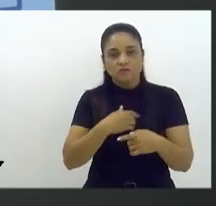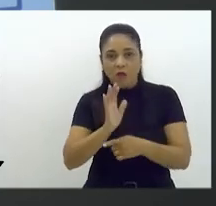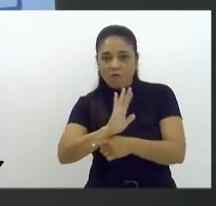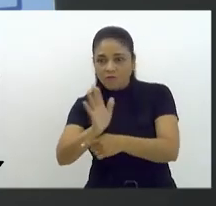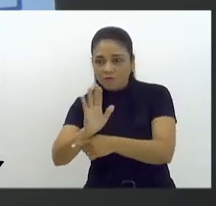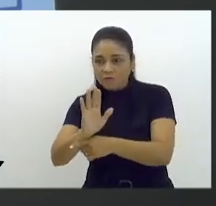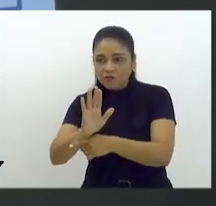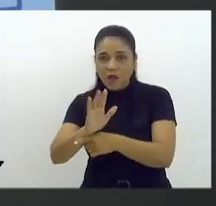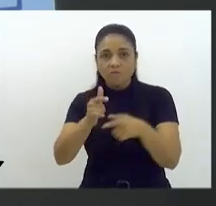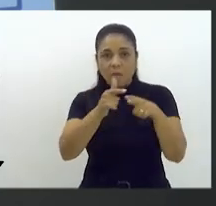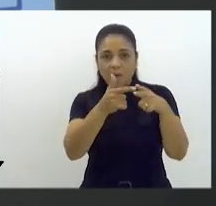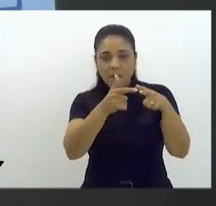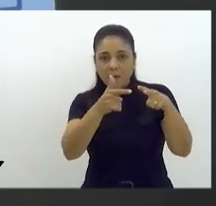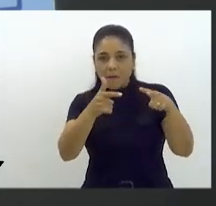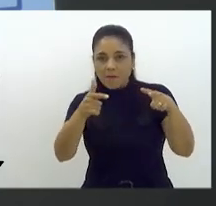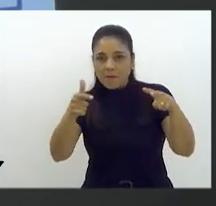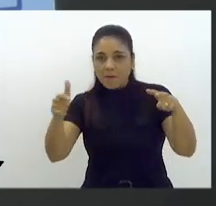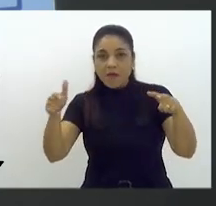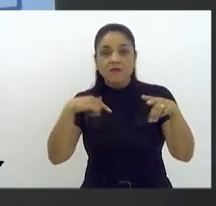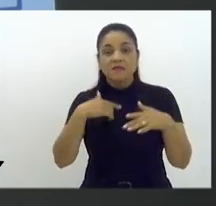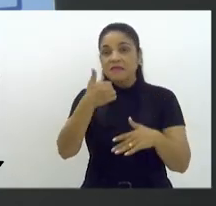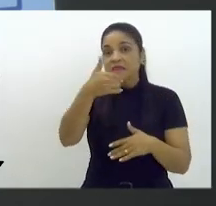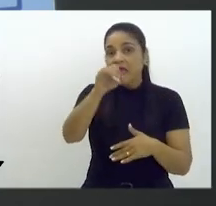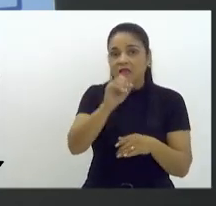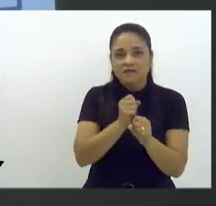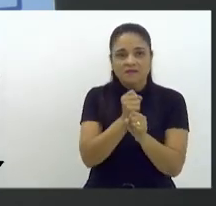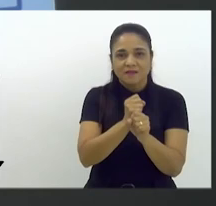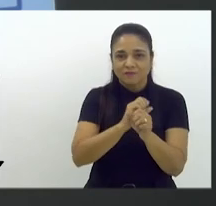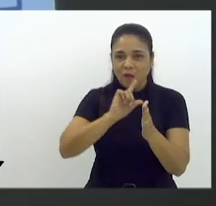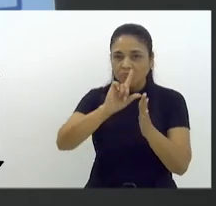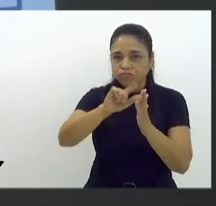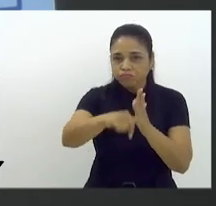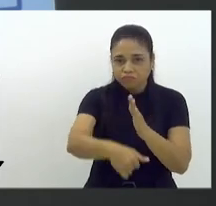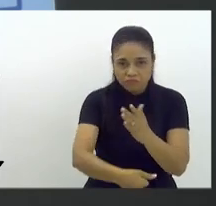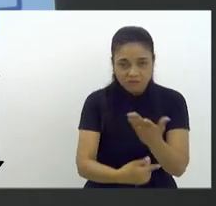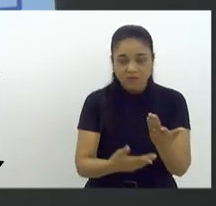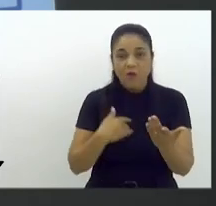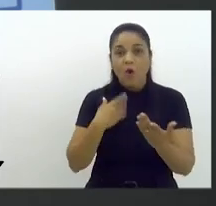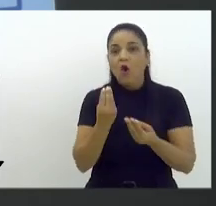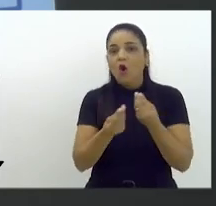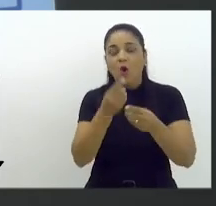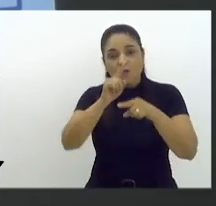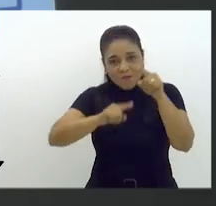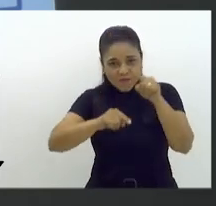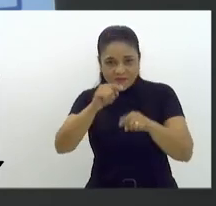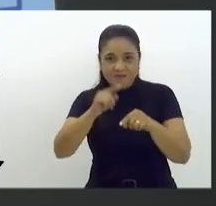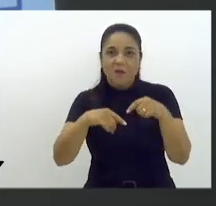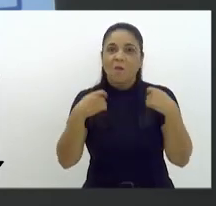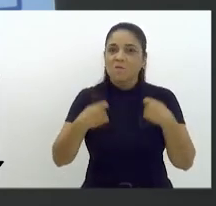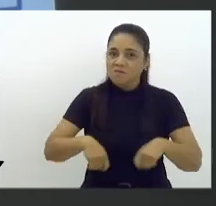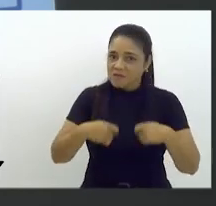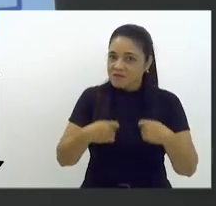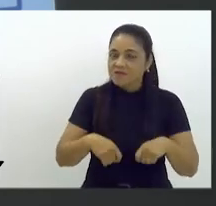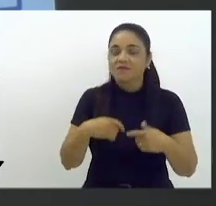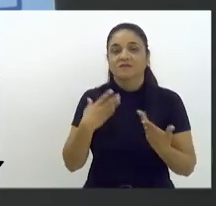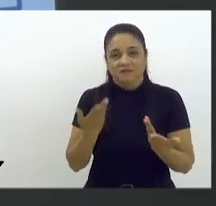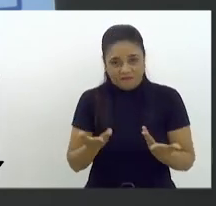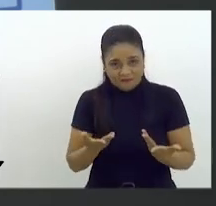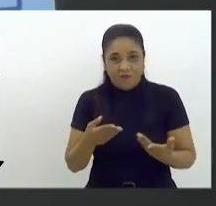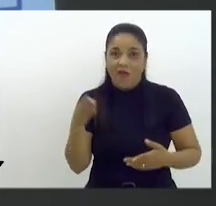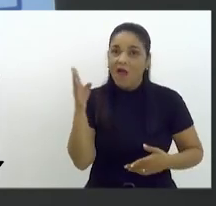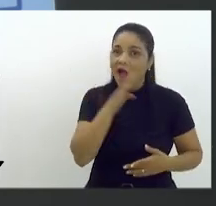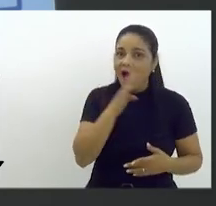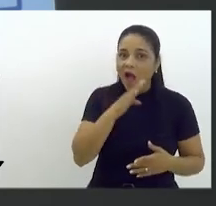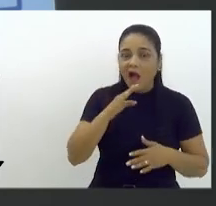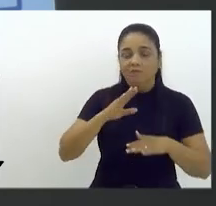anos e você vê tecnologia como a gente gostaria de um equipamento daquele né e para você ver como é rápido essa evolução se a gente